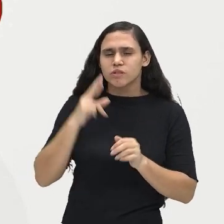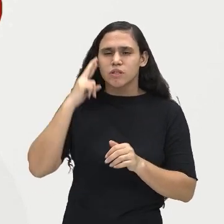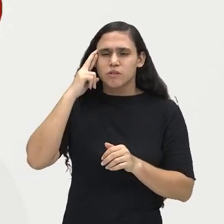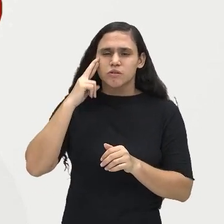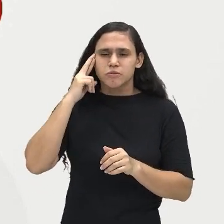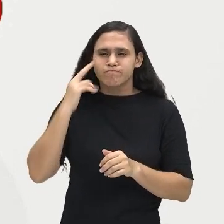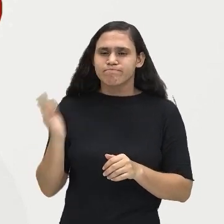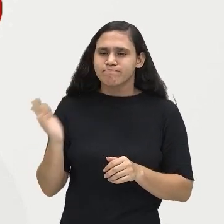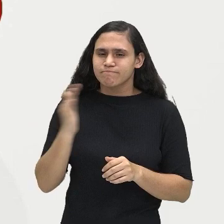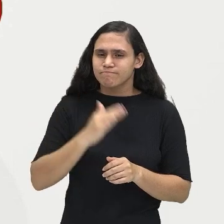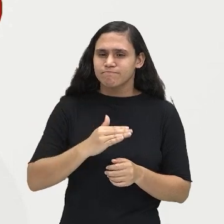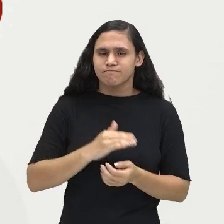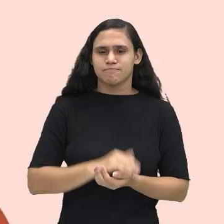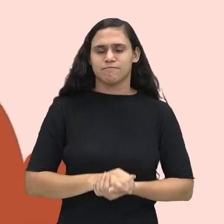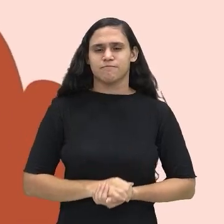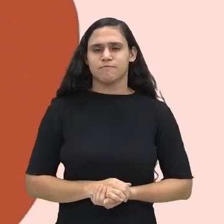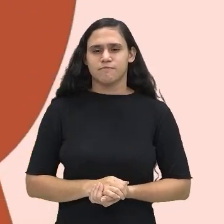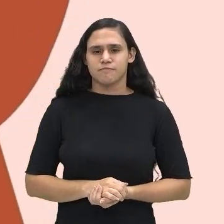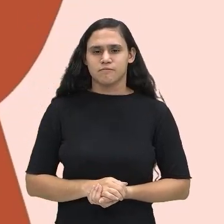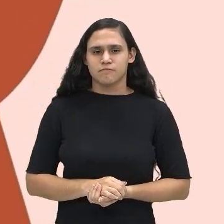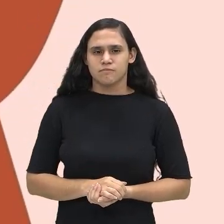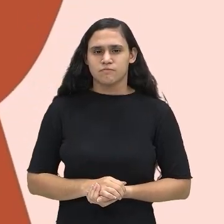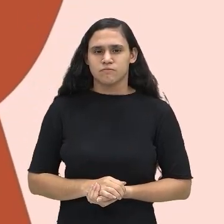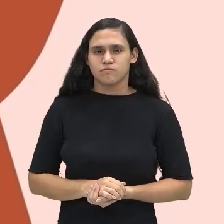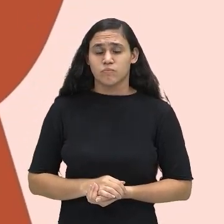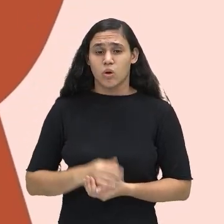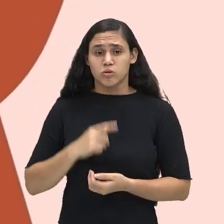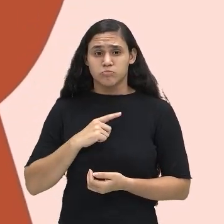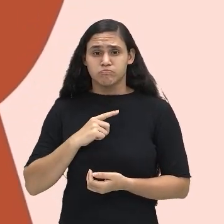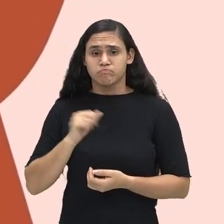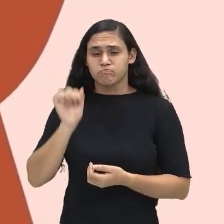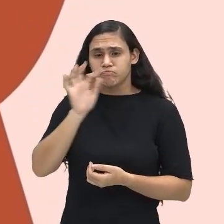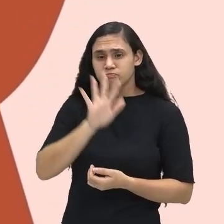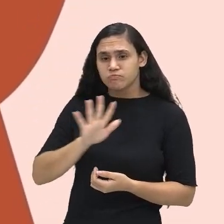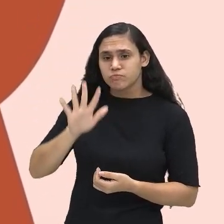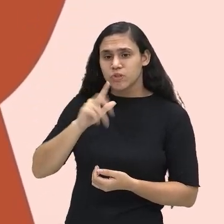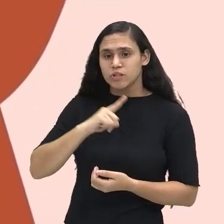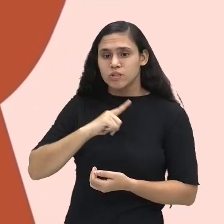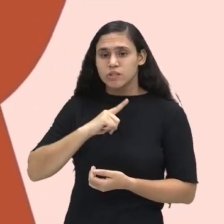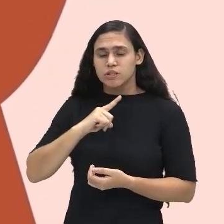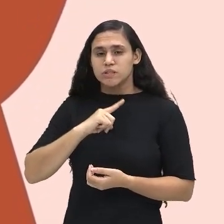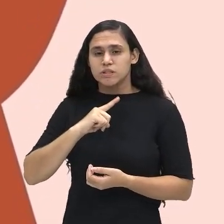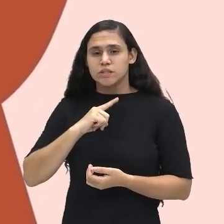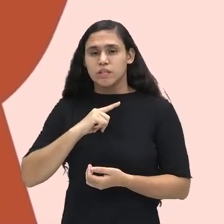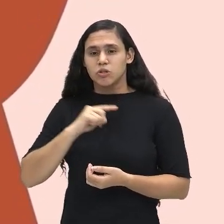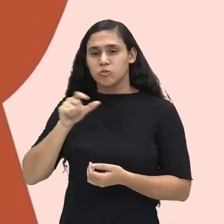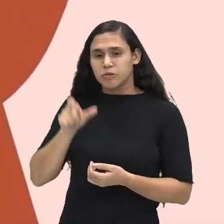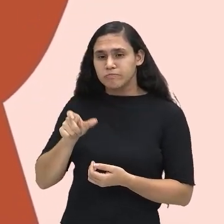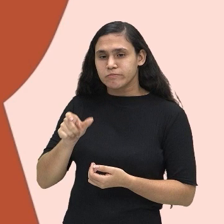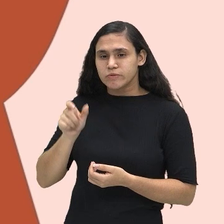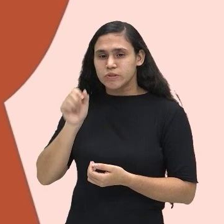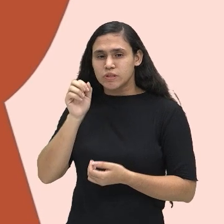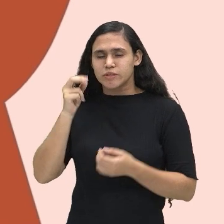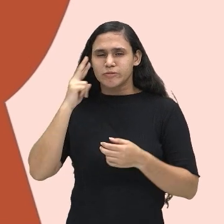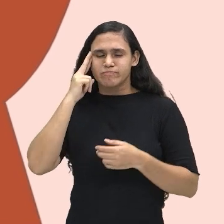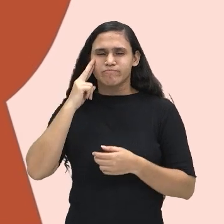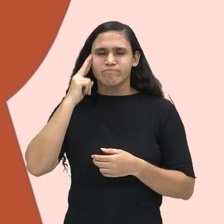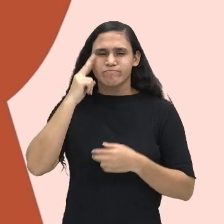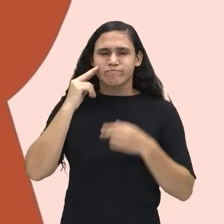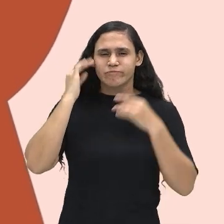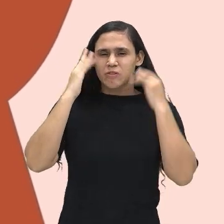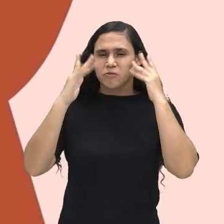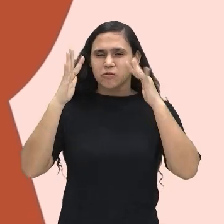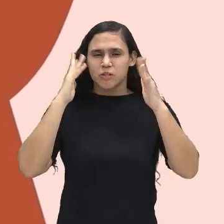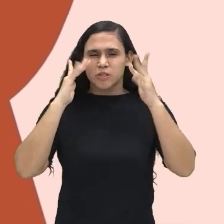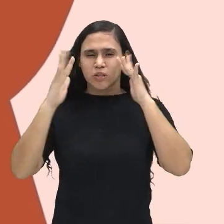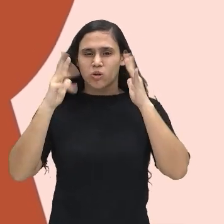Acompanhe comigo aí, acompanhe o vídeo aí. Uma figura tem simetria de reflexão segundo uma reta R, se o transformado